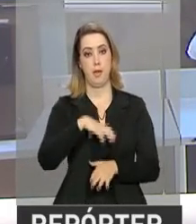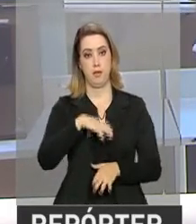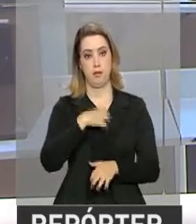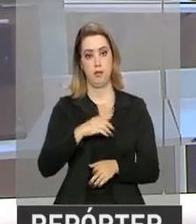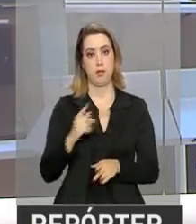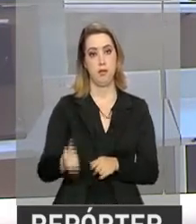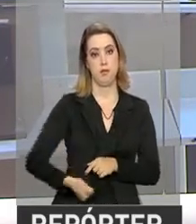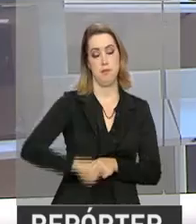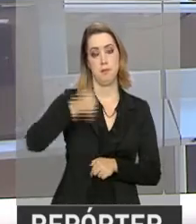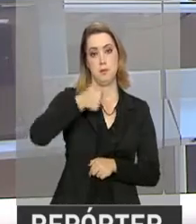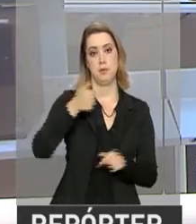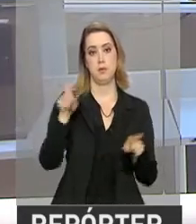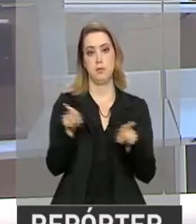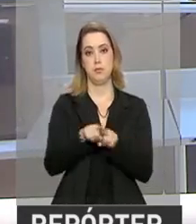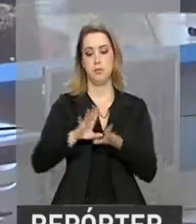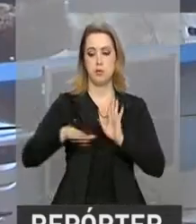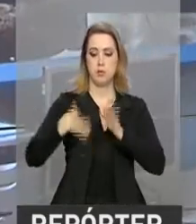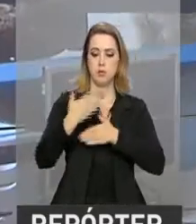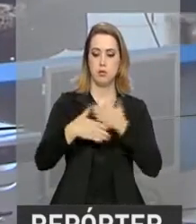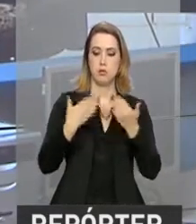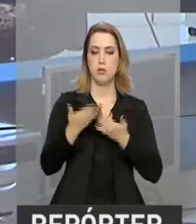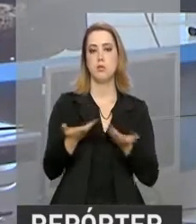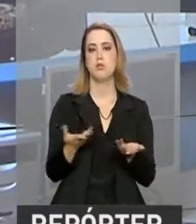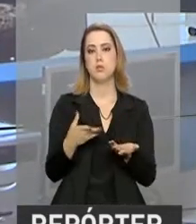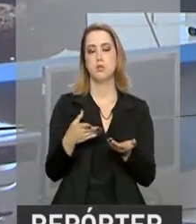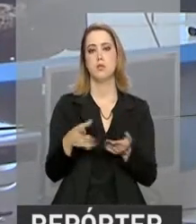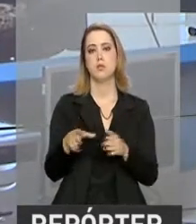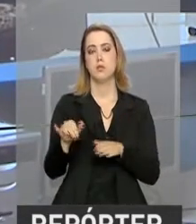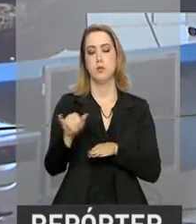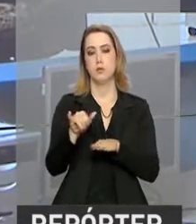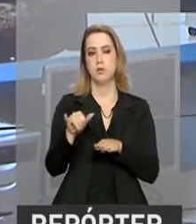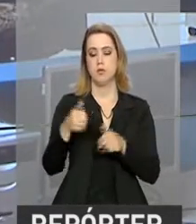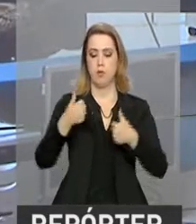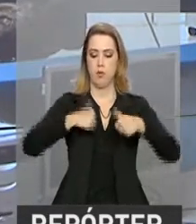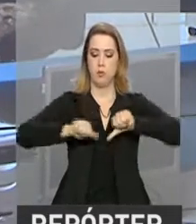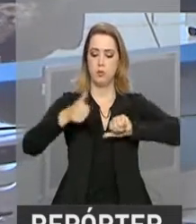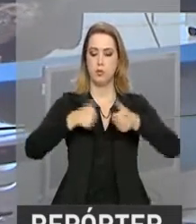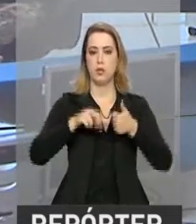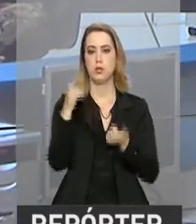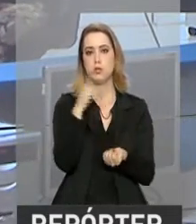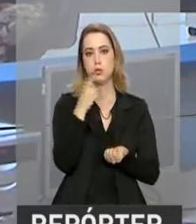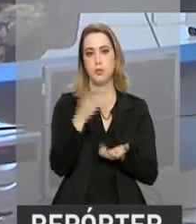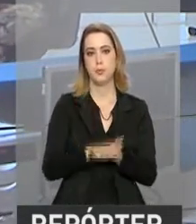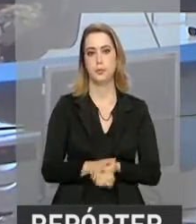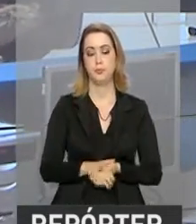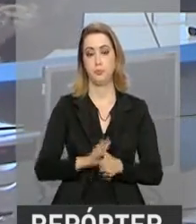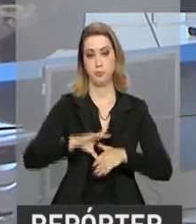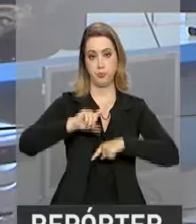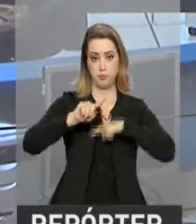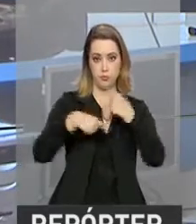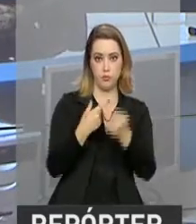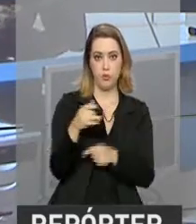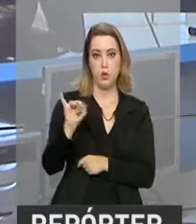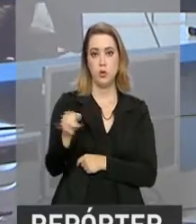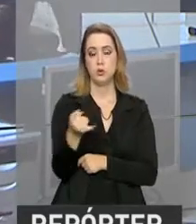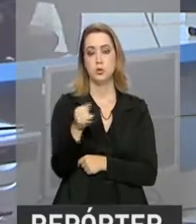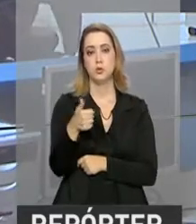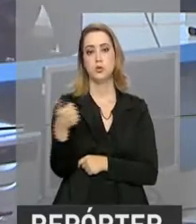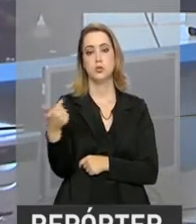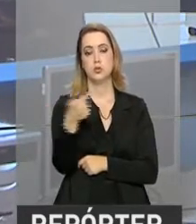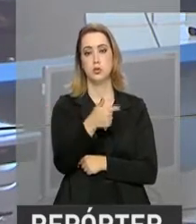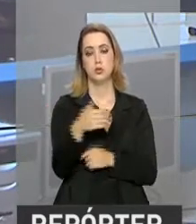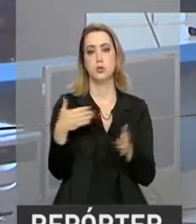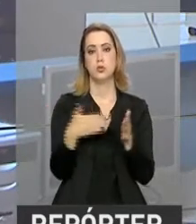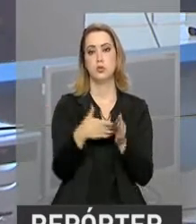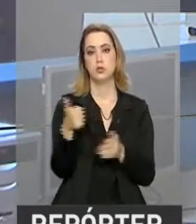e registrar o teste rápido. E a partir de janeiro do ano que vem, meninos de 12 e 13 anos também vão ser